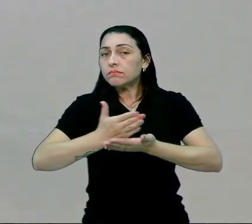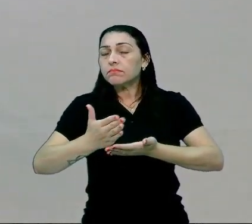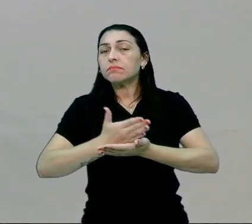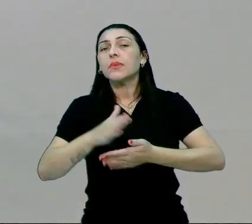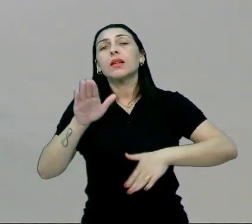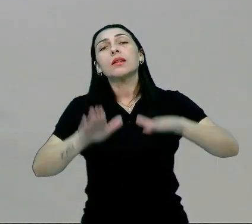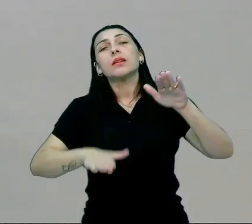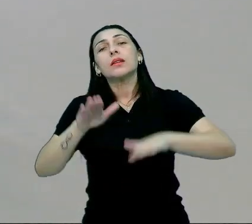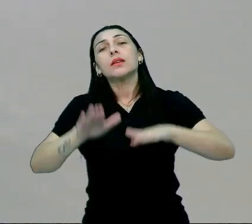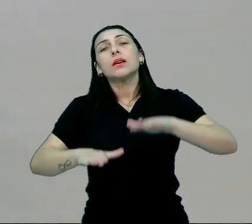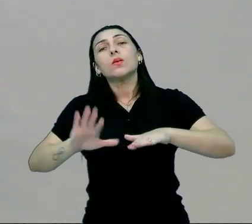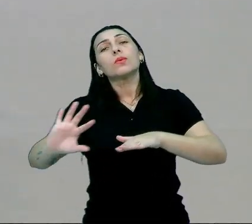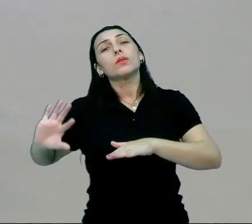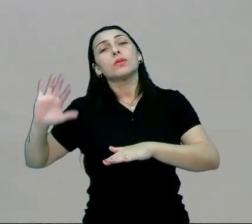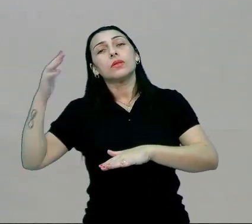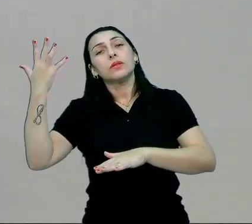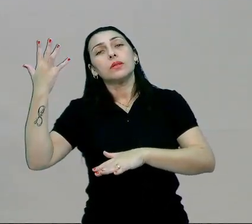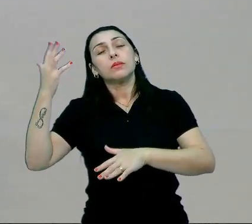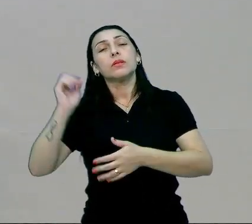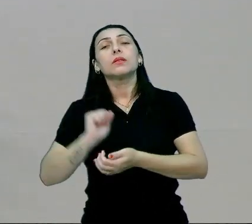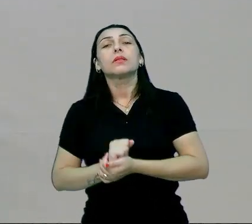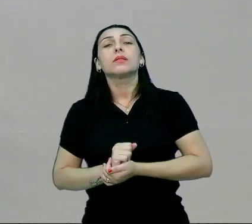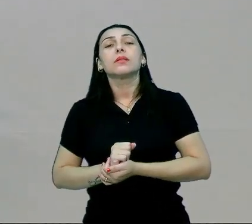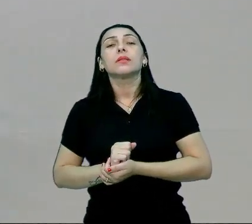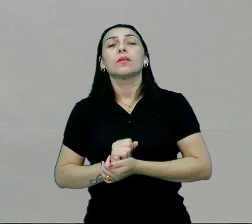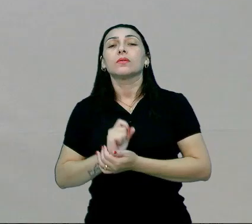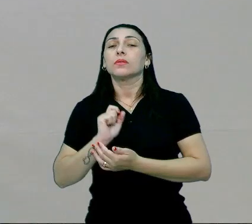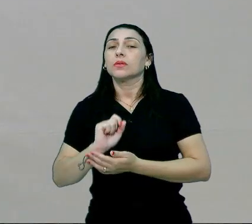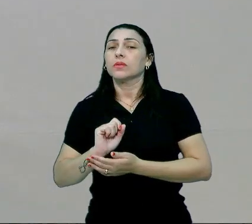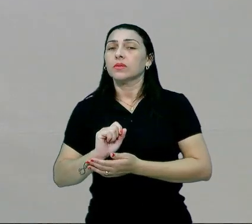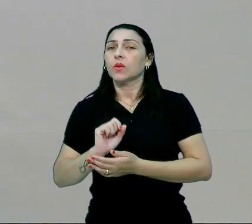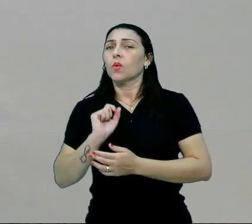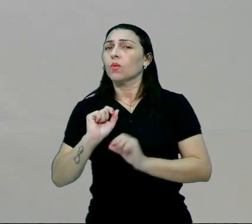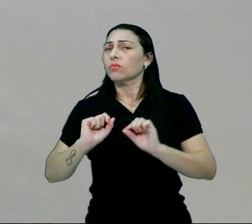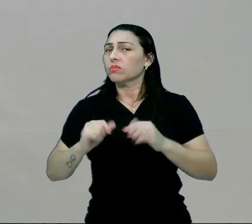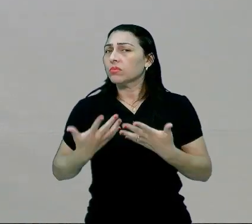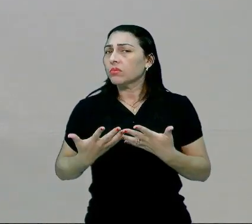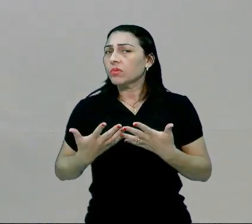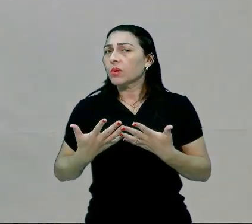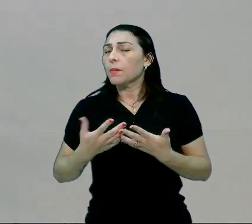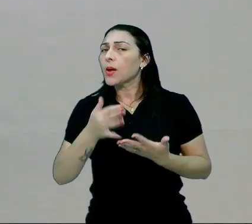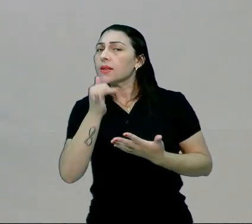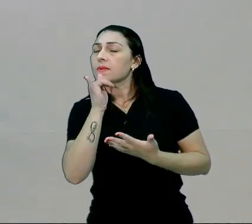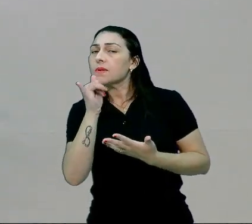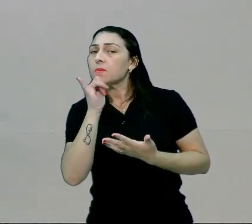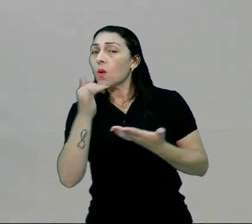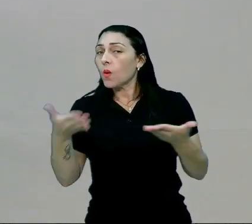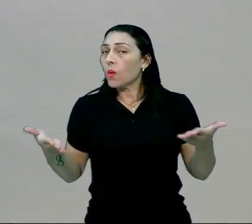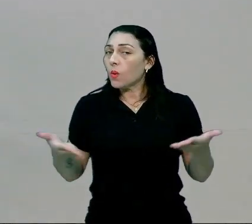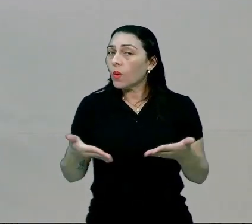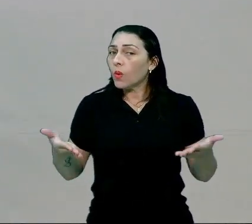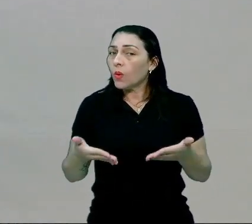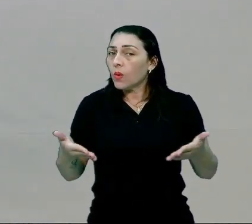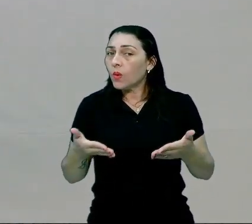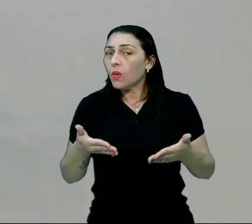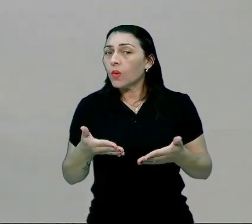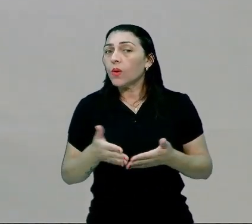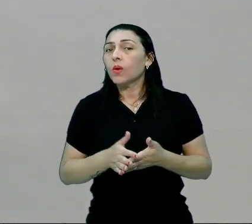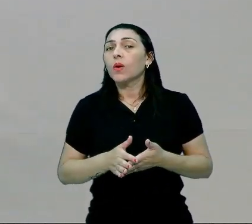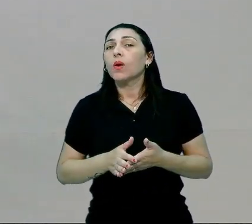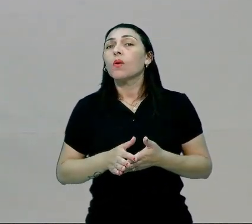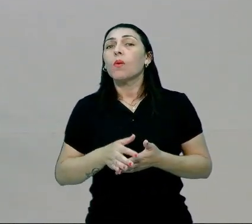né, em algumas situações, elas são medidas pontuais, né? Então, por exemplo, hoje,